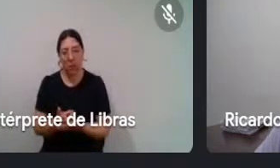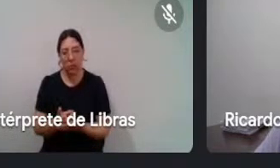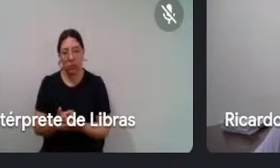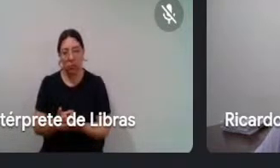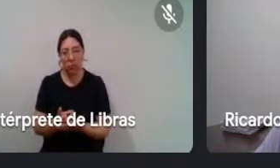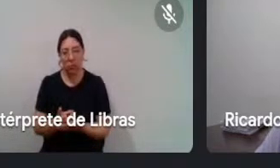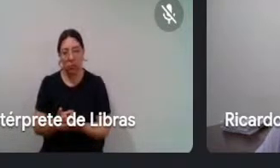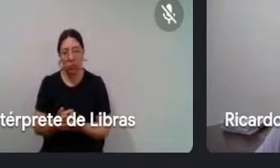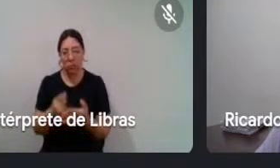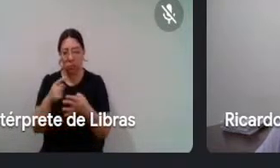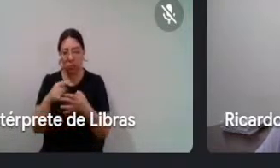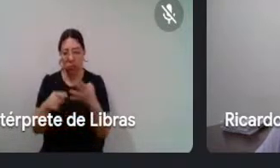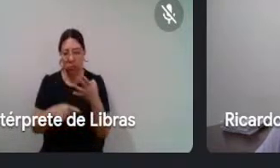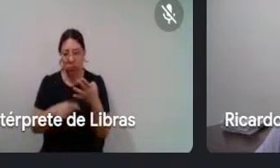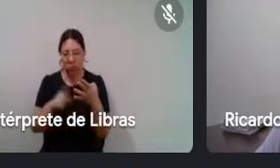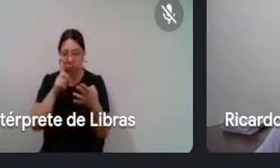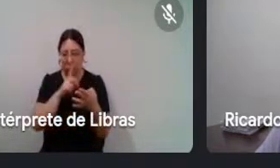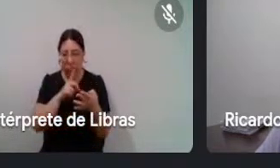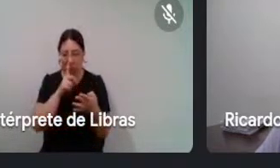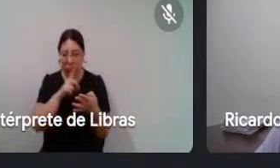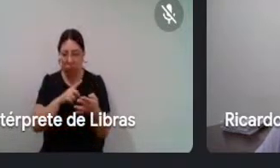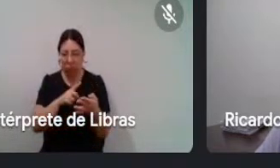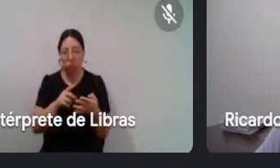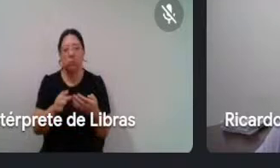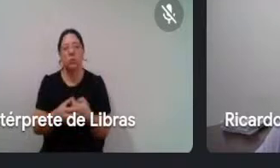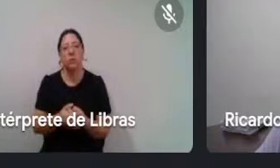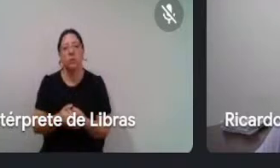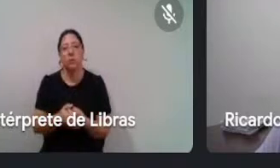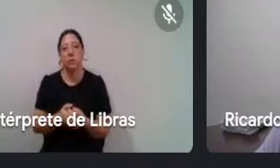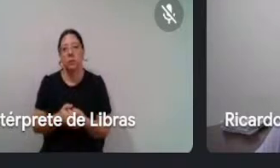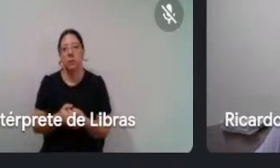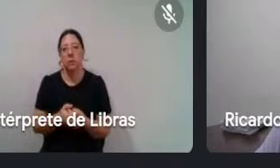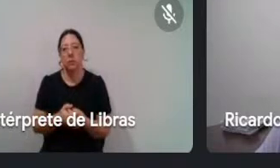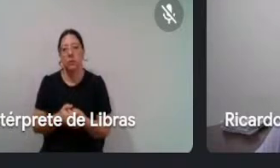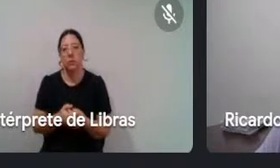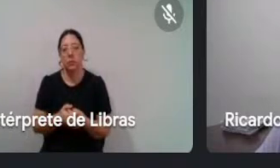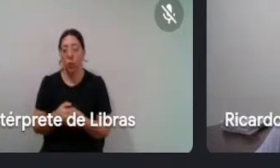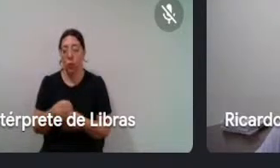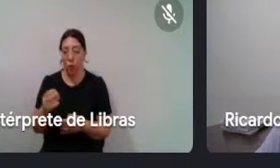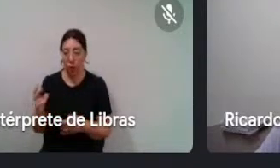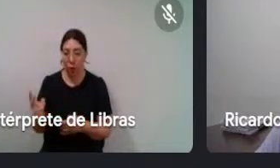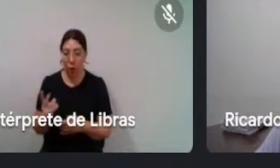dessas irregularidades apontadas, o valor